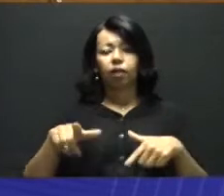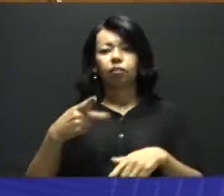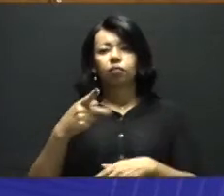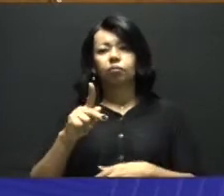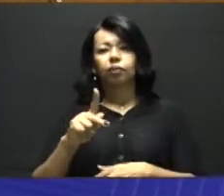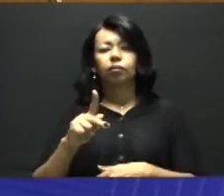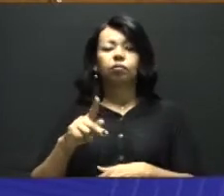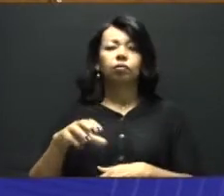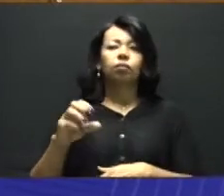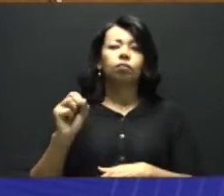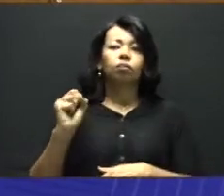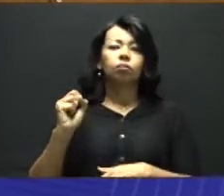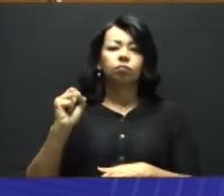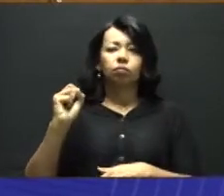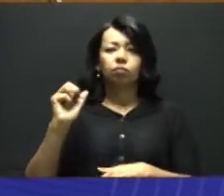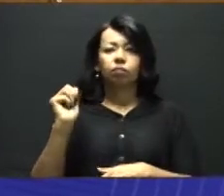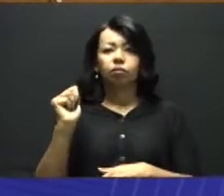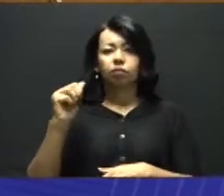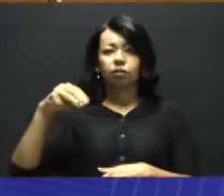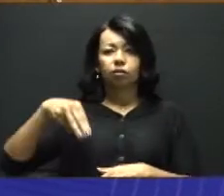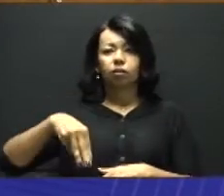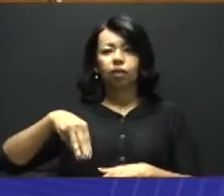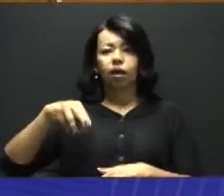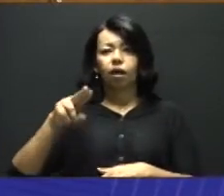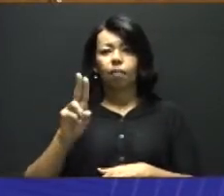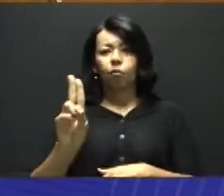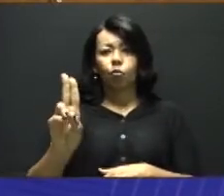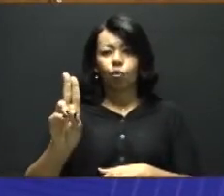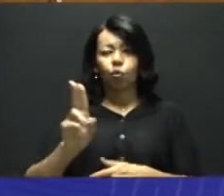móvel de urgência o samu